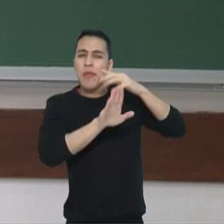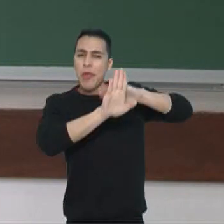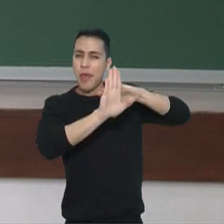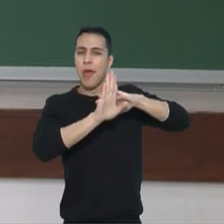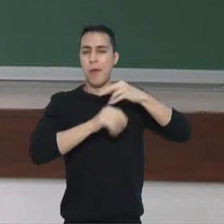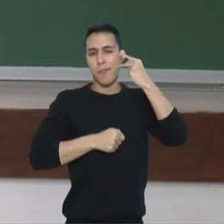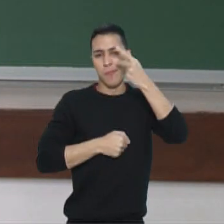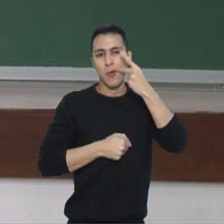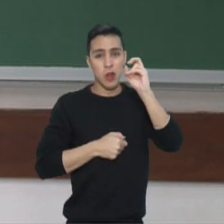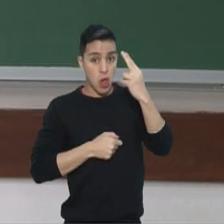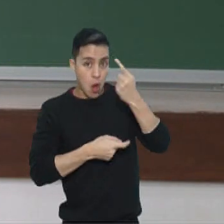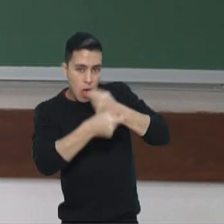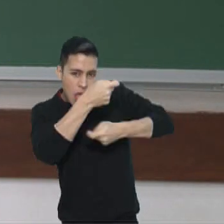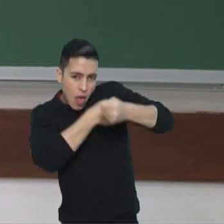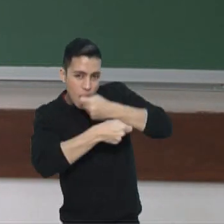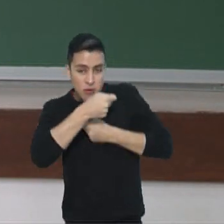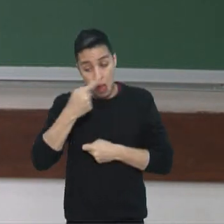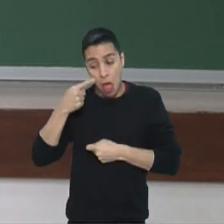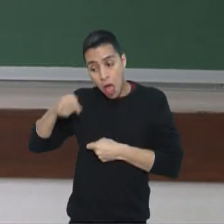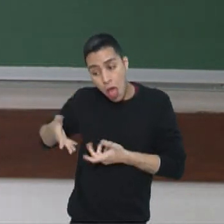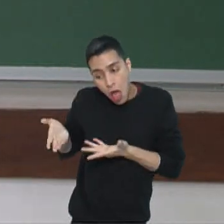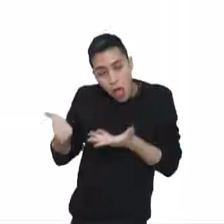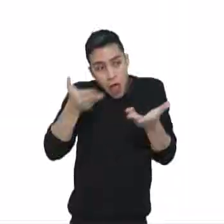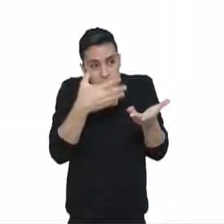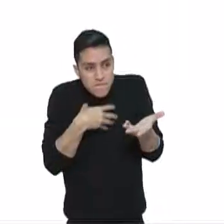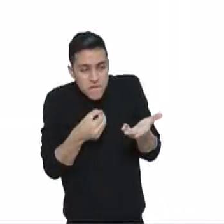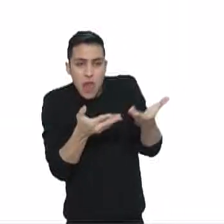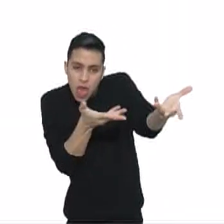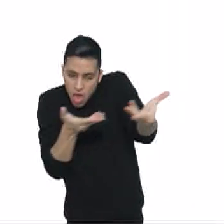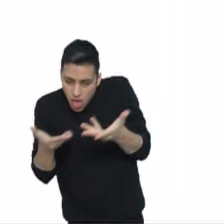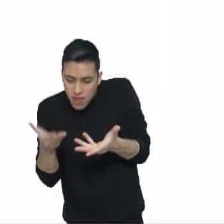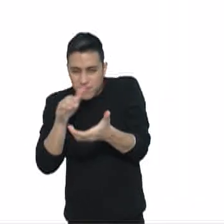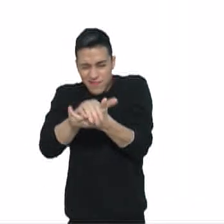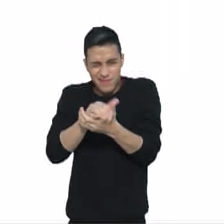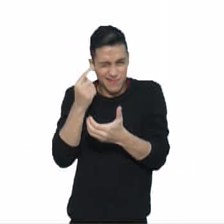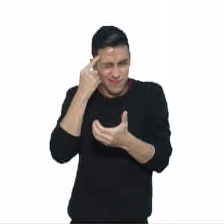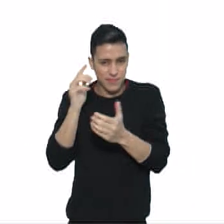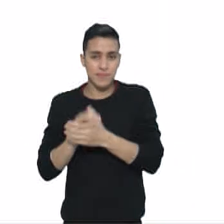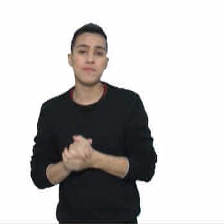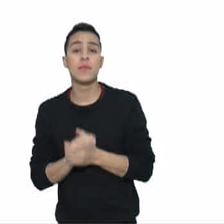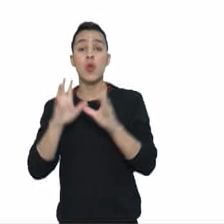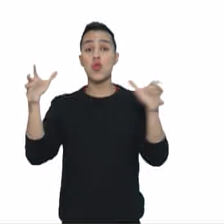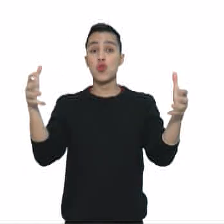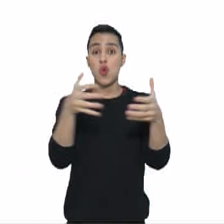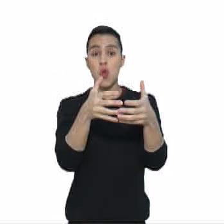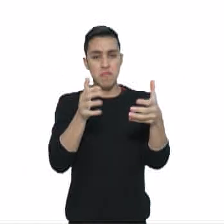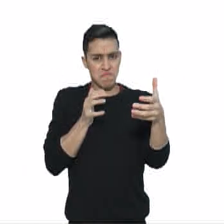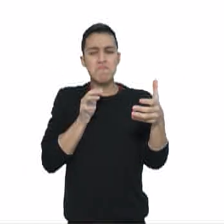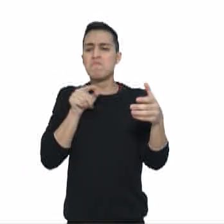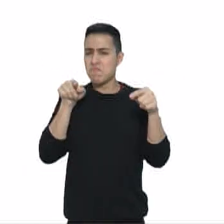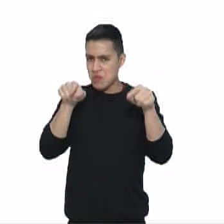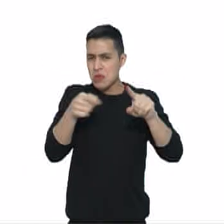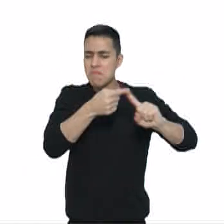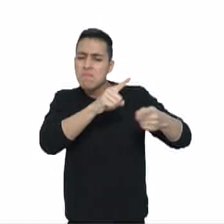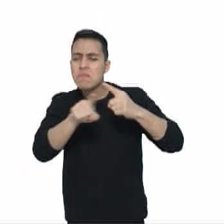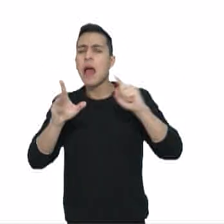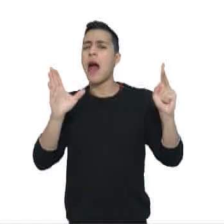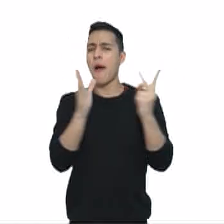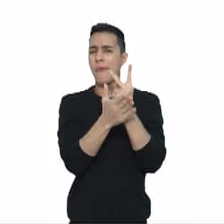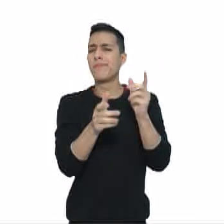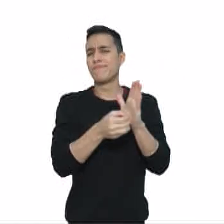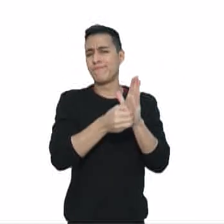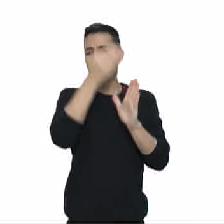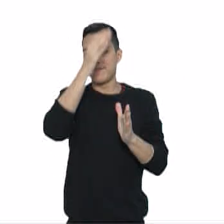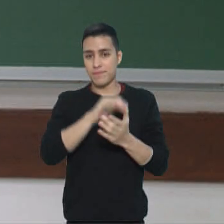política ou econômica, certo? Então, entre as classes mais altas, isso acontecia bastante. Entre as classes